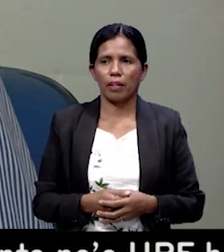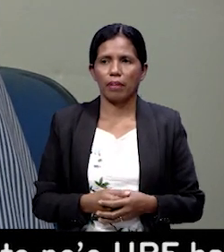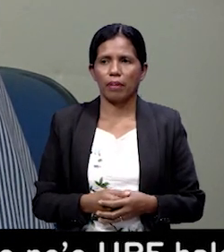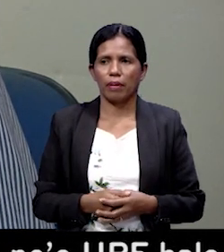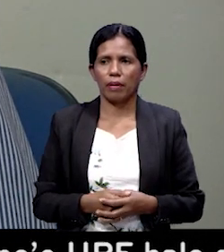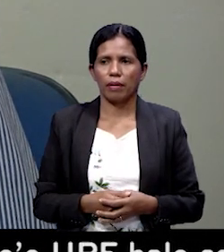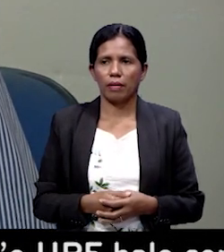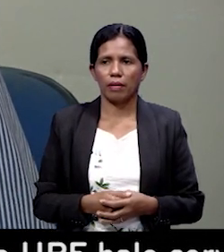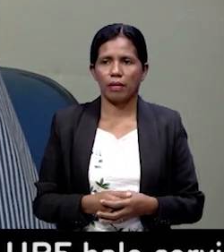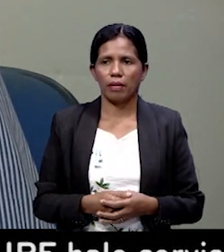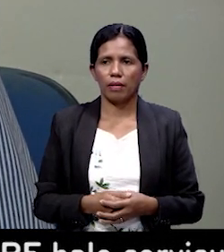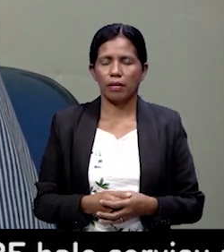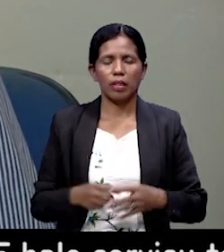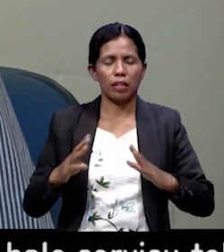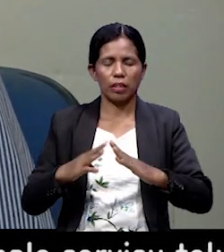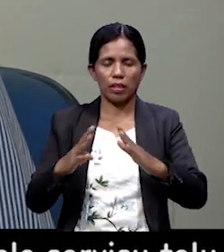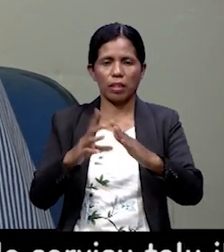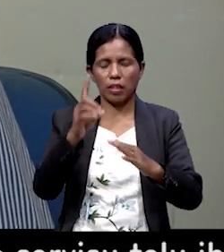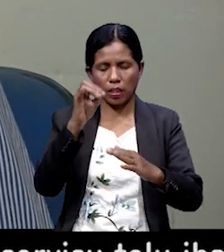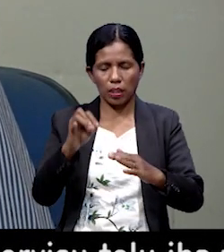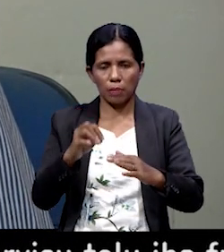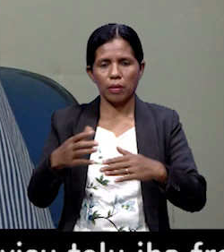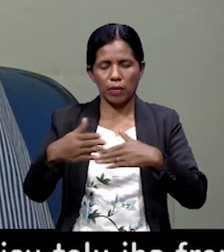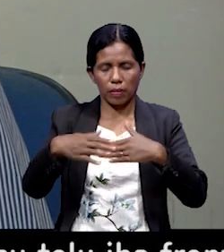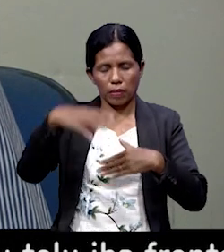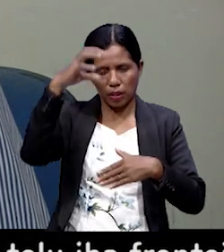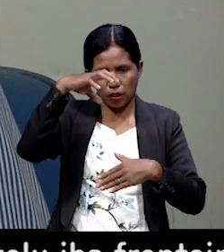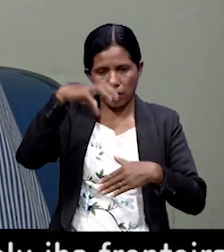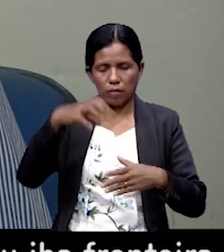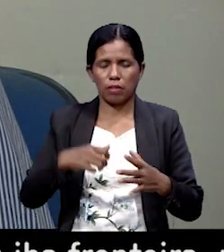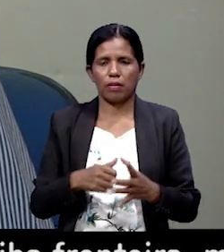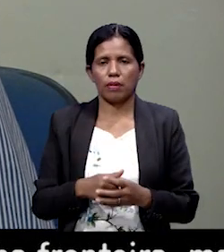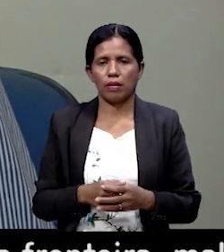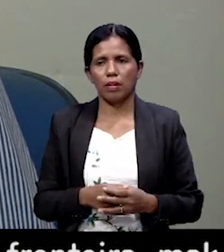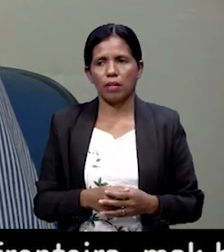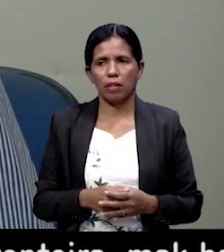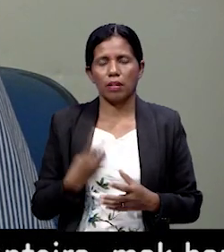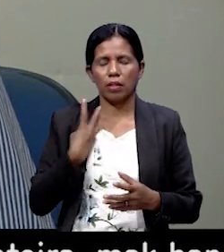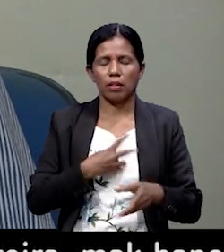a parte da cidade de Lima está na inundação. E não é preciso